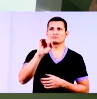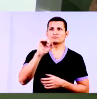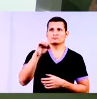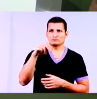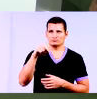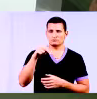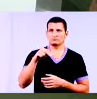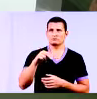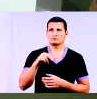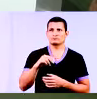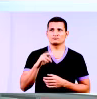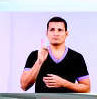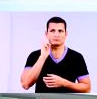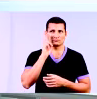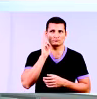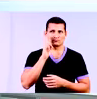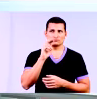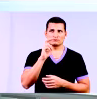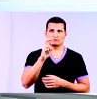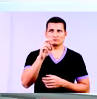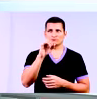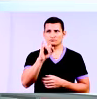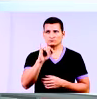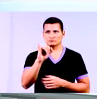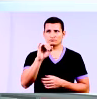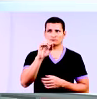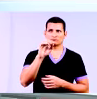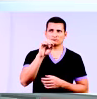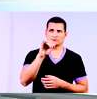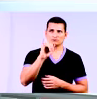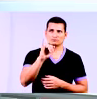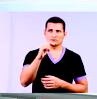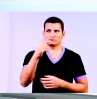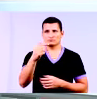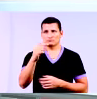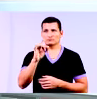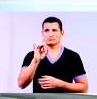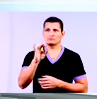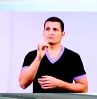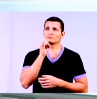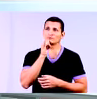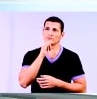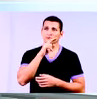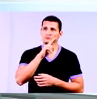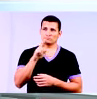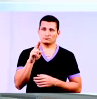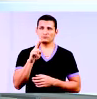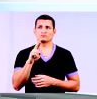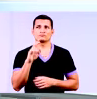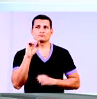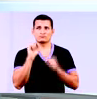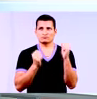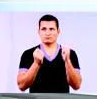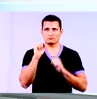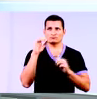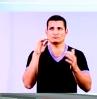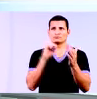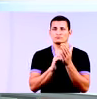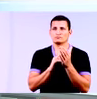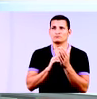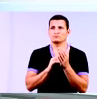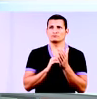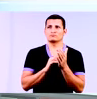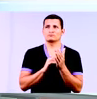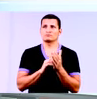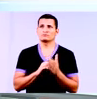que i5 e i7 é apenas um modelo, um nome que um dos fabricantes colocou, ok?